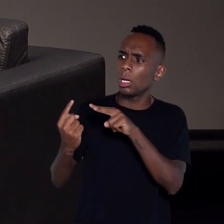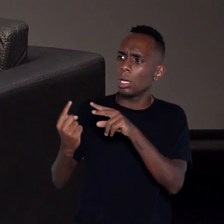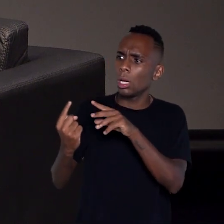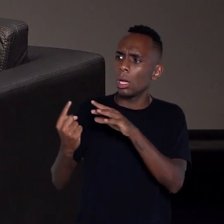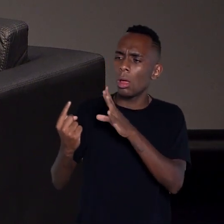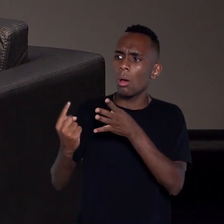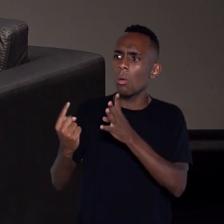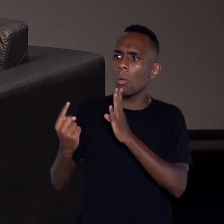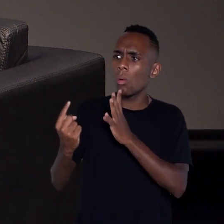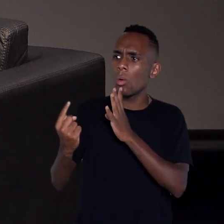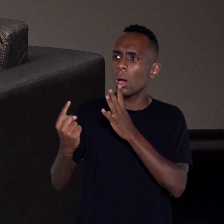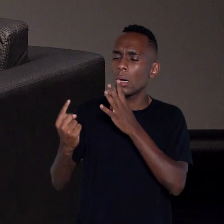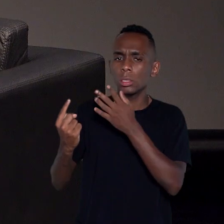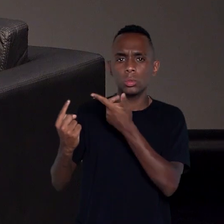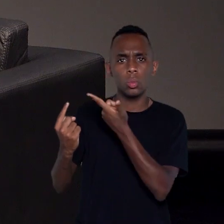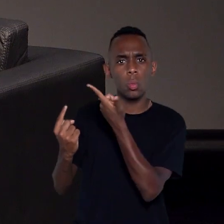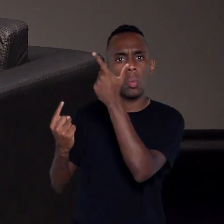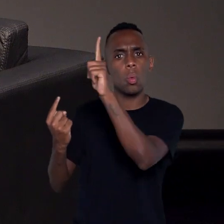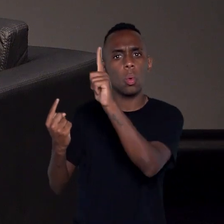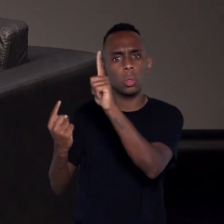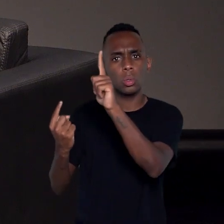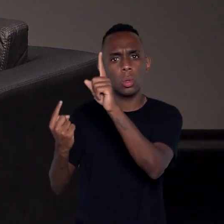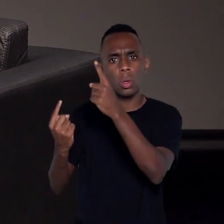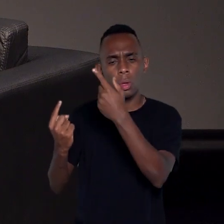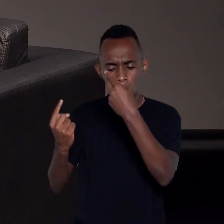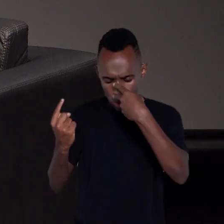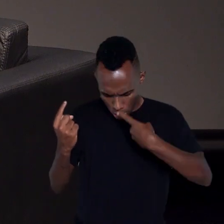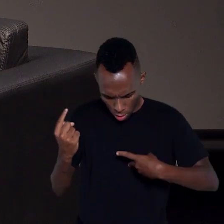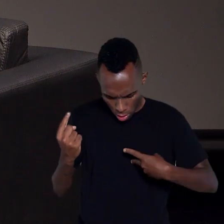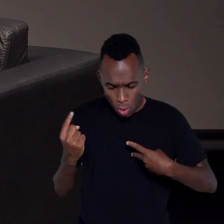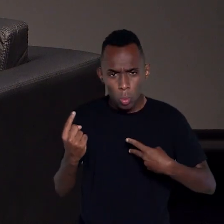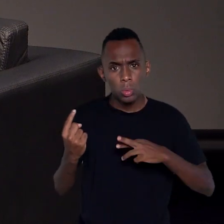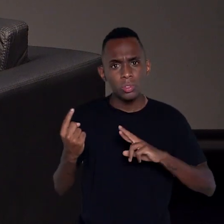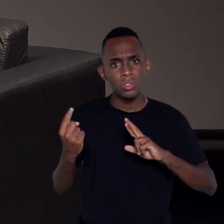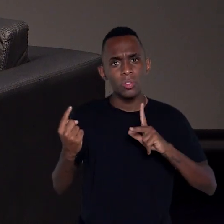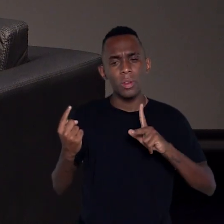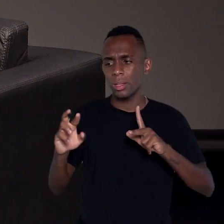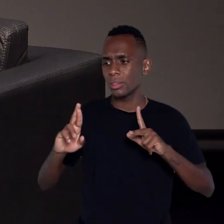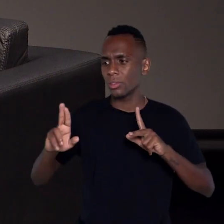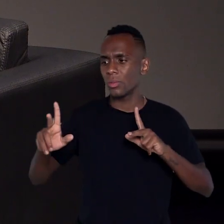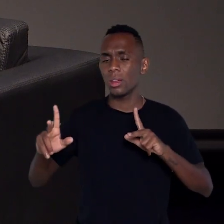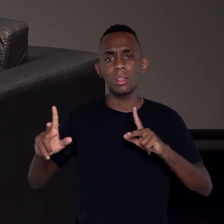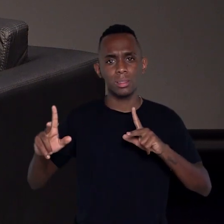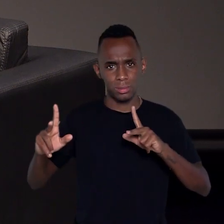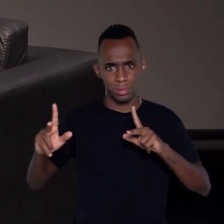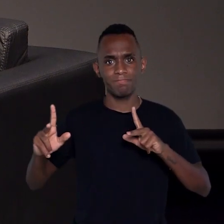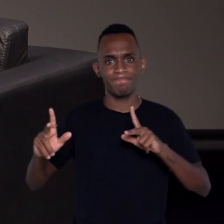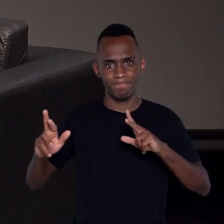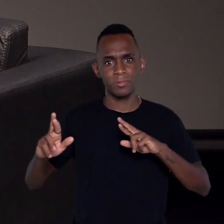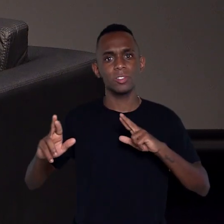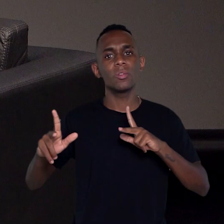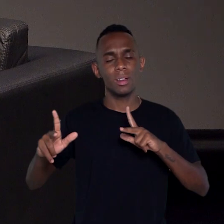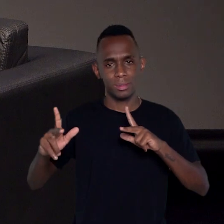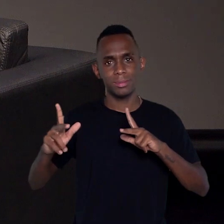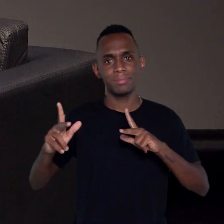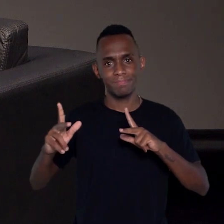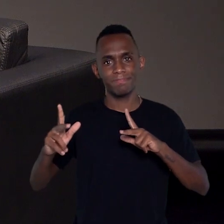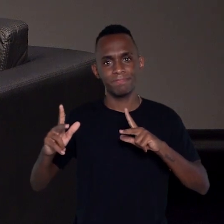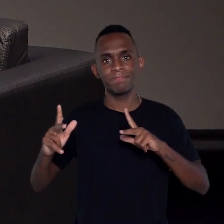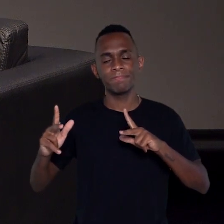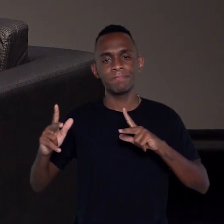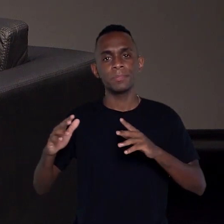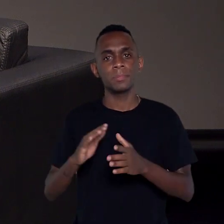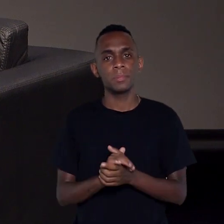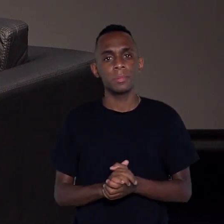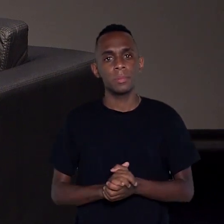ela reconhece o outro, que é aquele que não é ela, é aquele que, de alguma maneira, se diferencia dela,